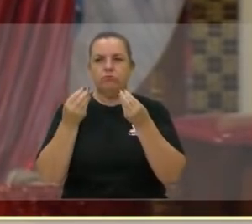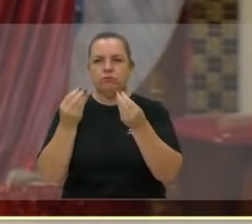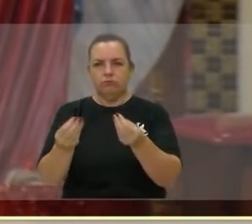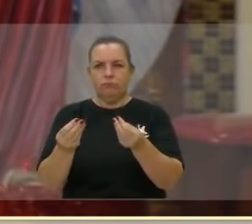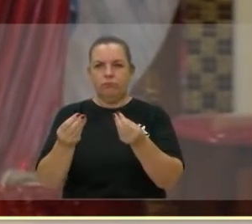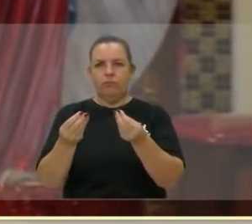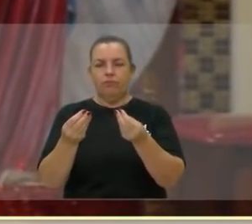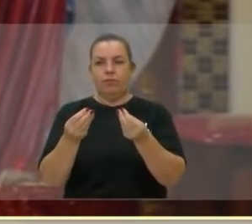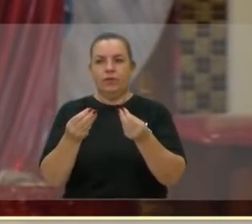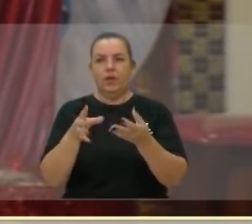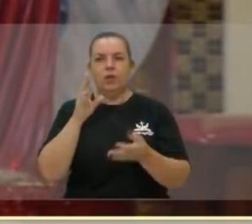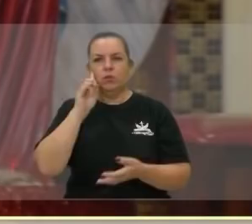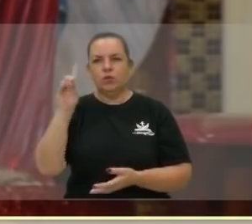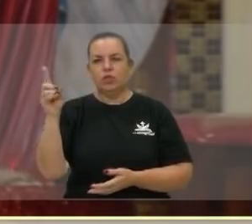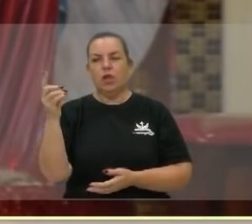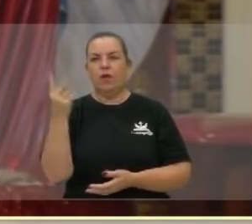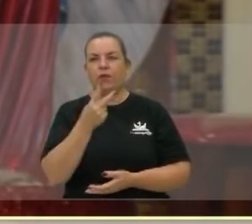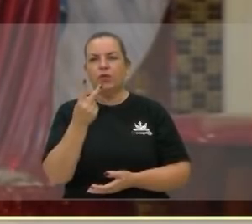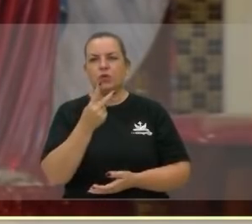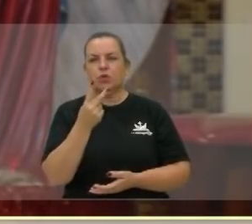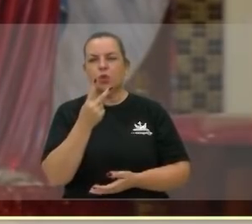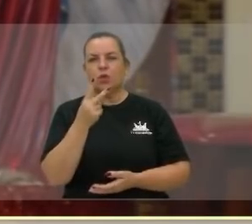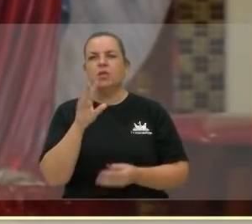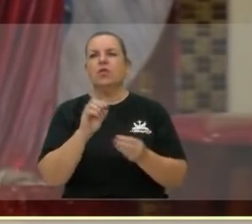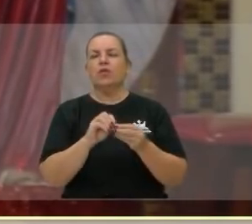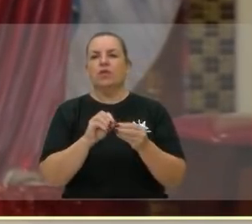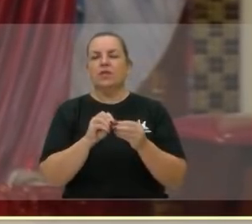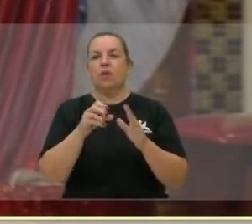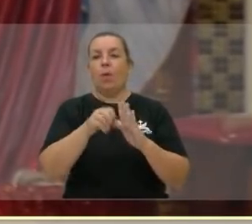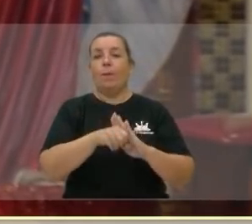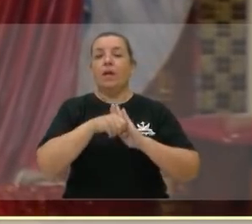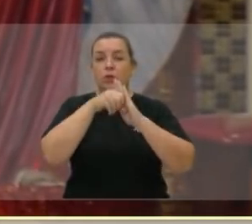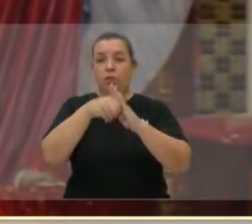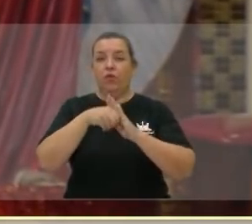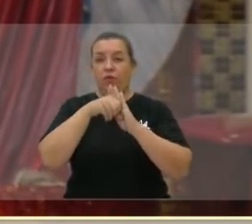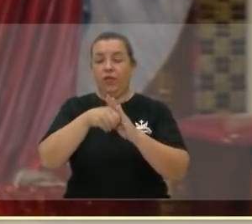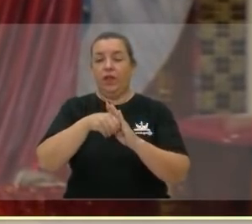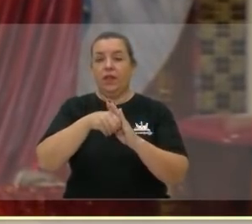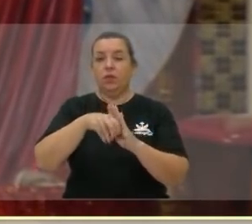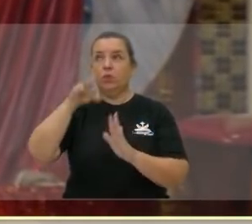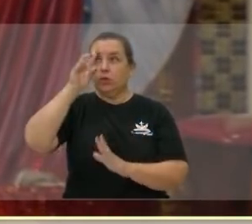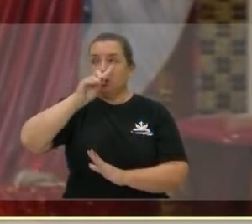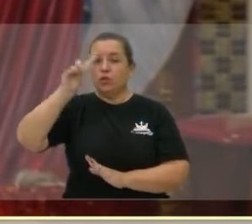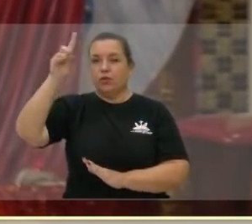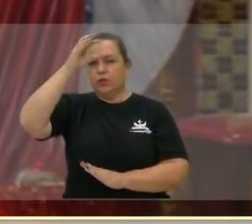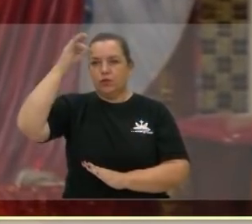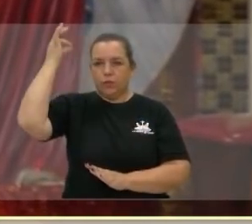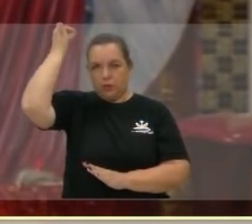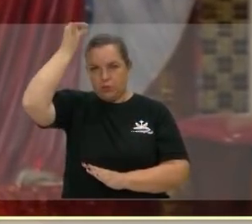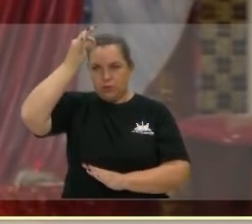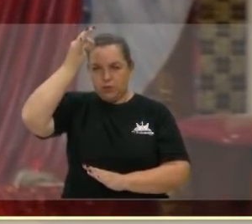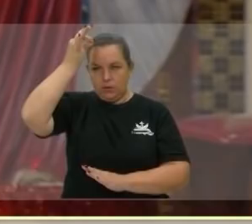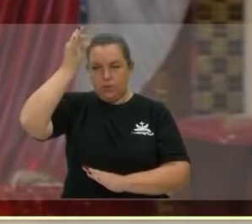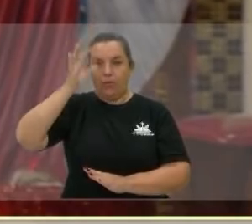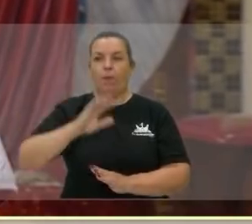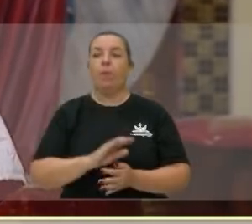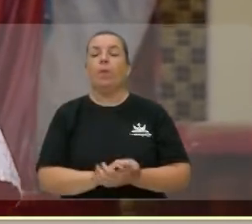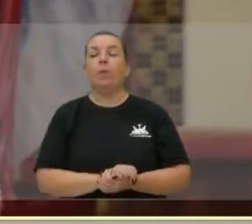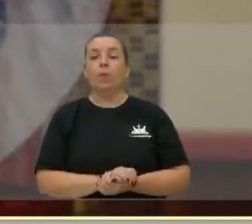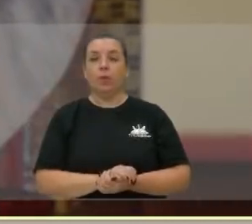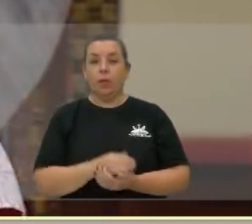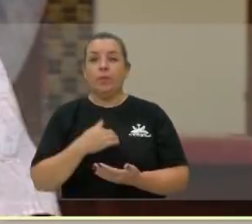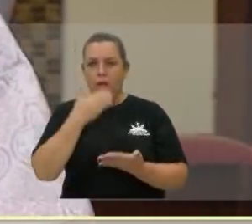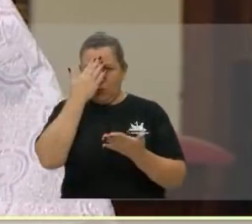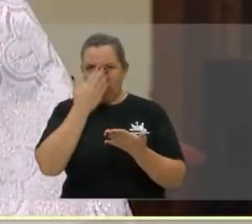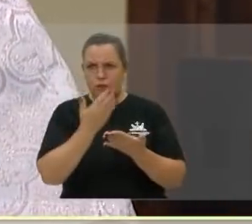partir do dia 22... uma novena do Divino Espírito Santo, com a vigília do Divino Espírito Santo. Eu acredito